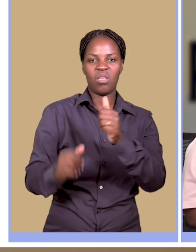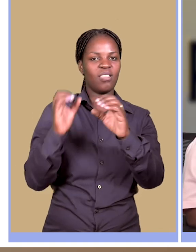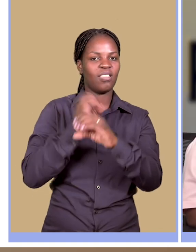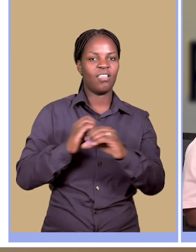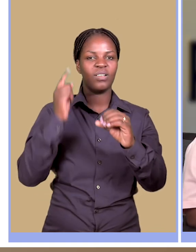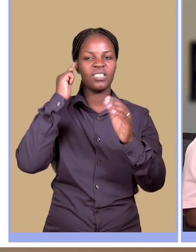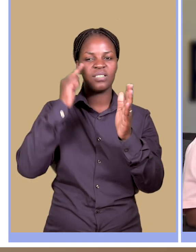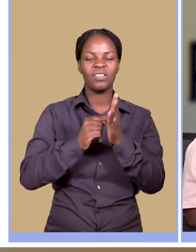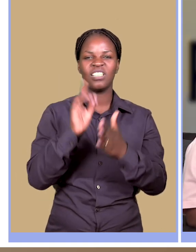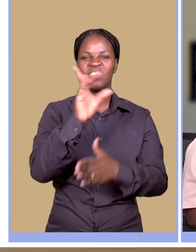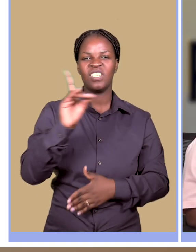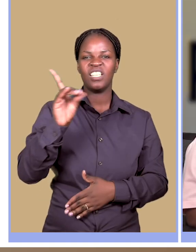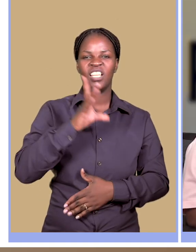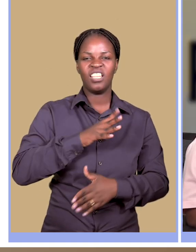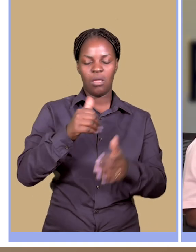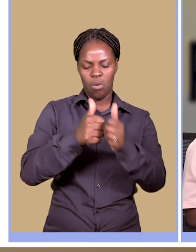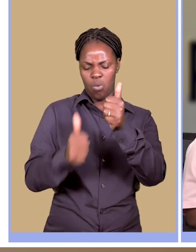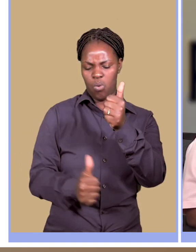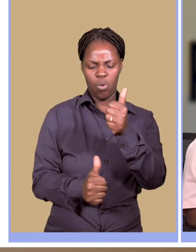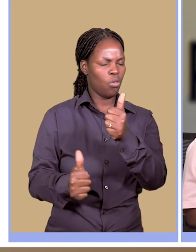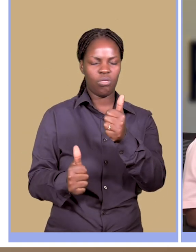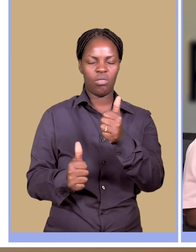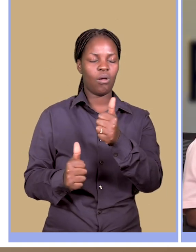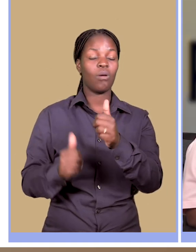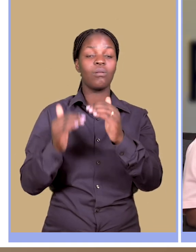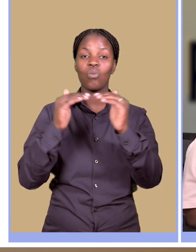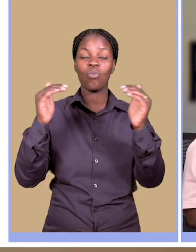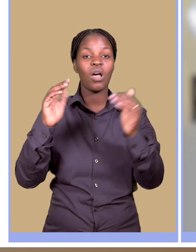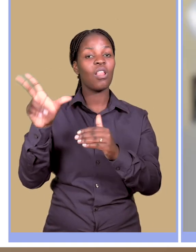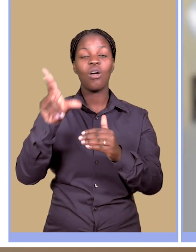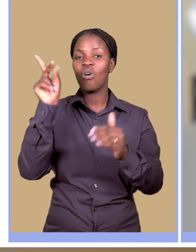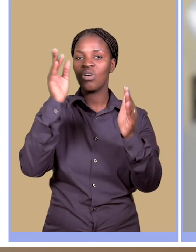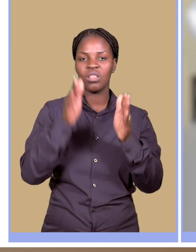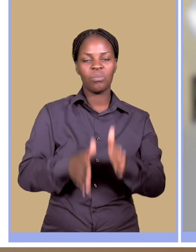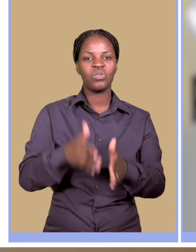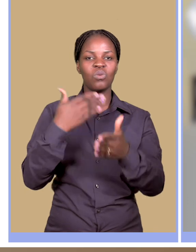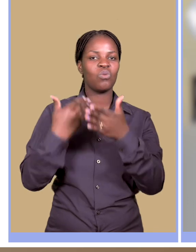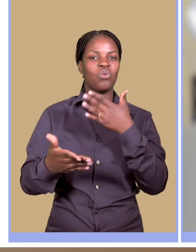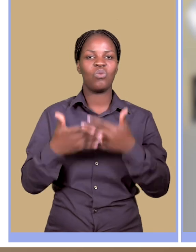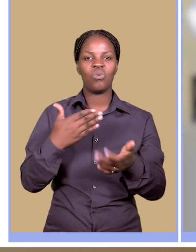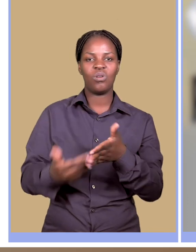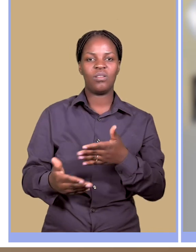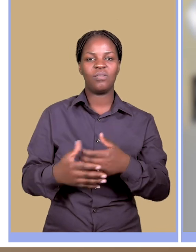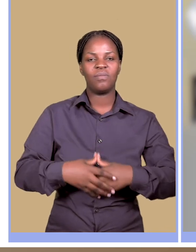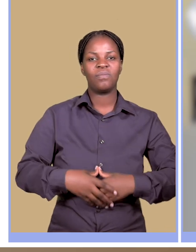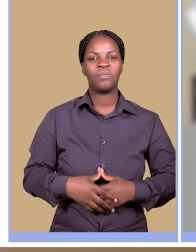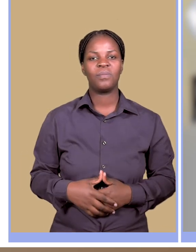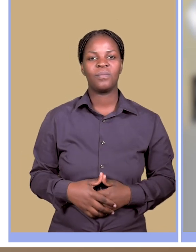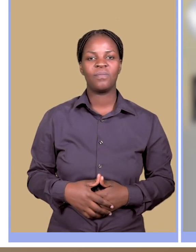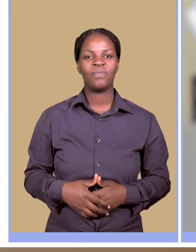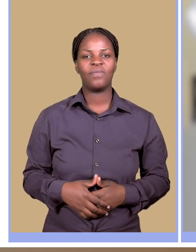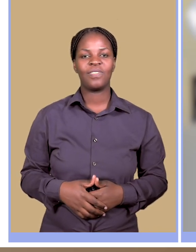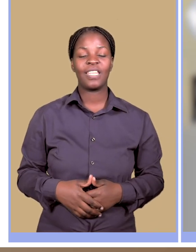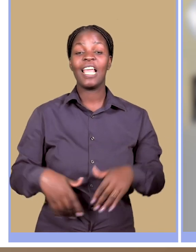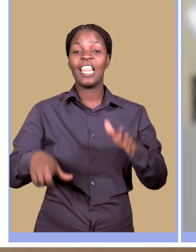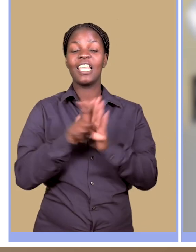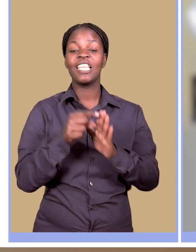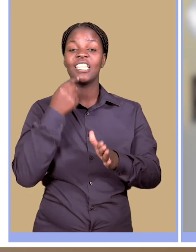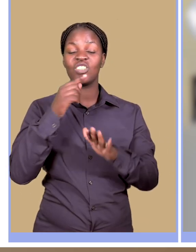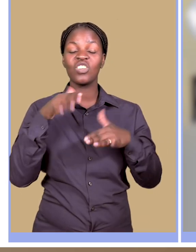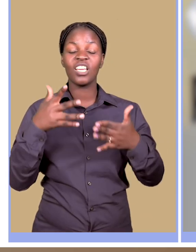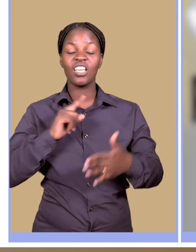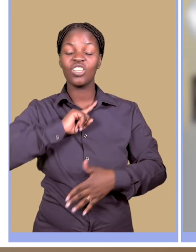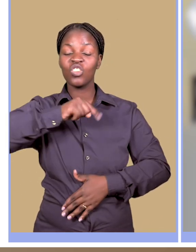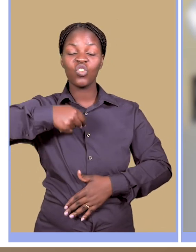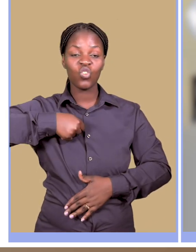com deficiência não é um cidadão de segunda categoria, é um cidadão igual a qualquer um de nós. Como diz a Constituição, todos